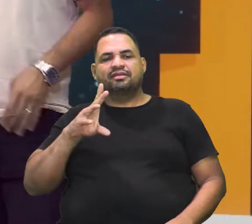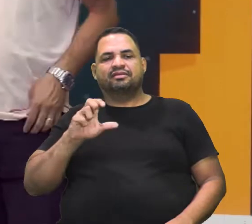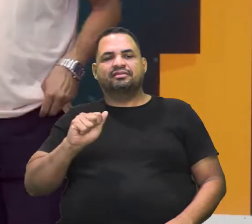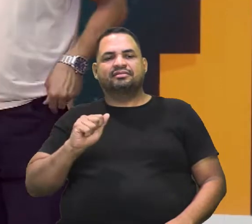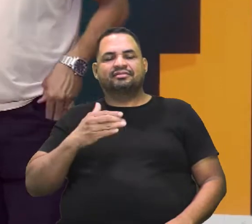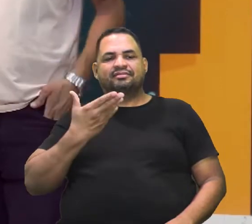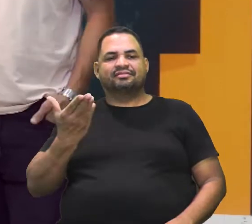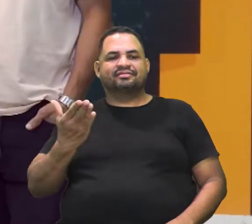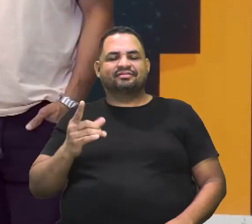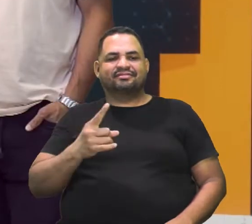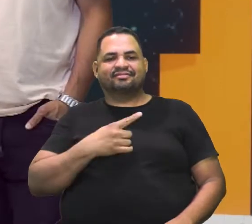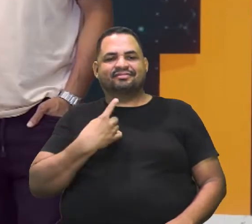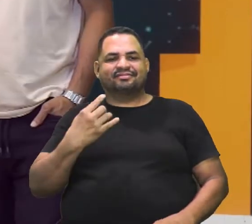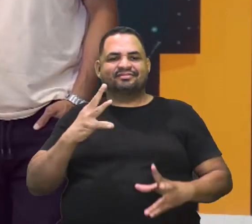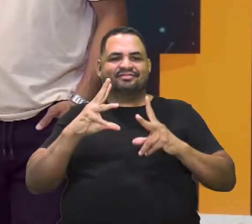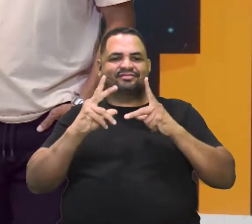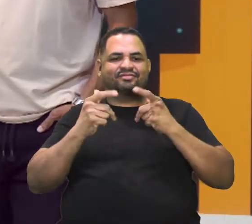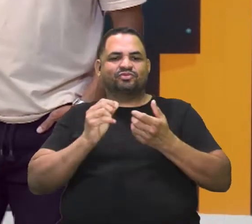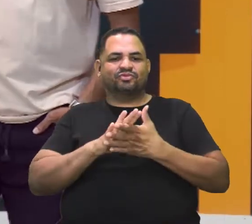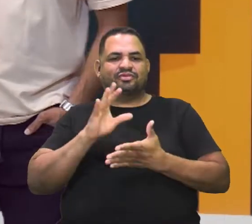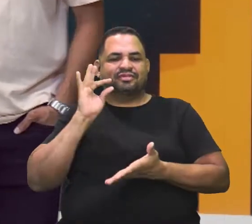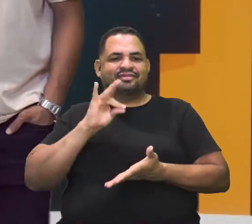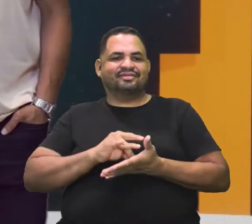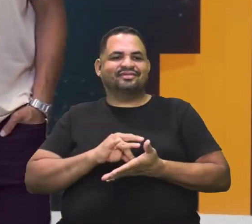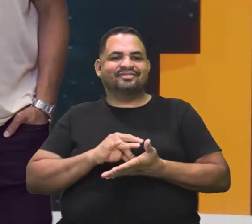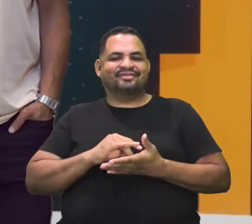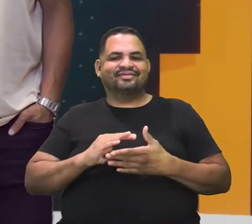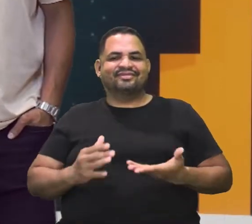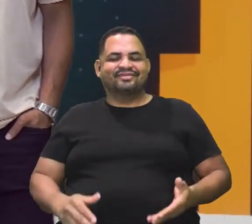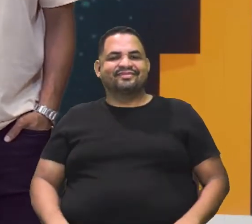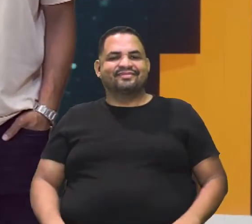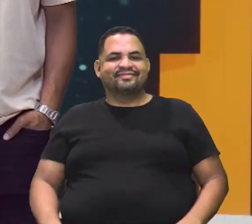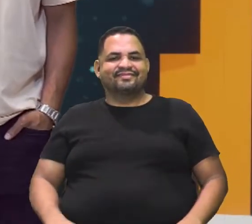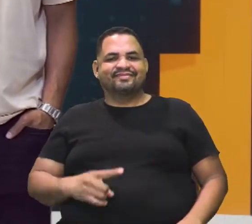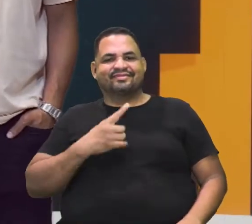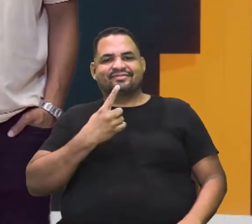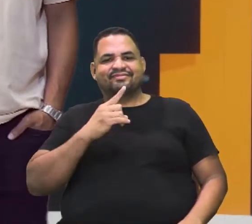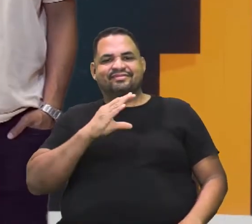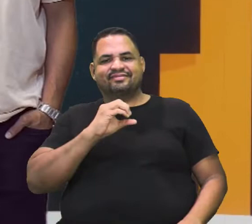Não, nós já falamos que tudo é real. Então, se tudo é real,